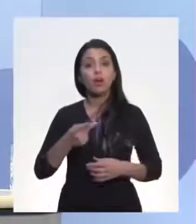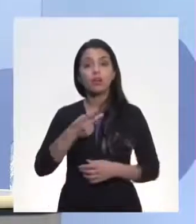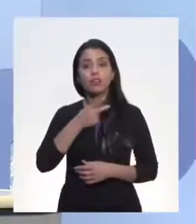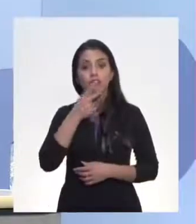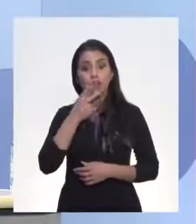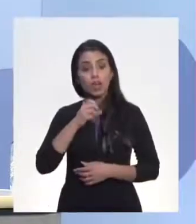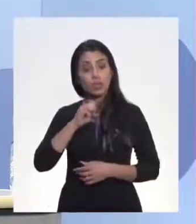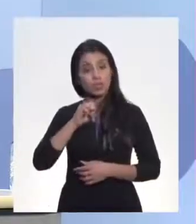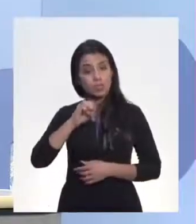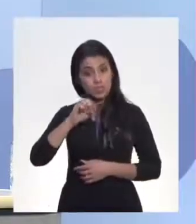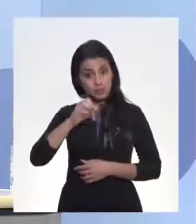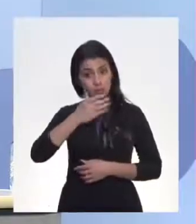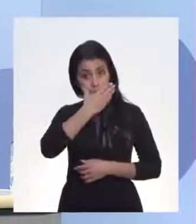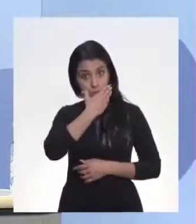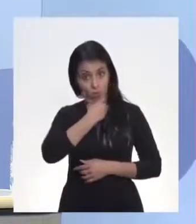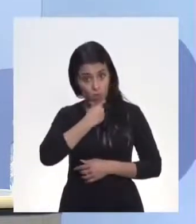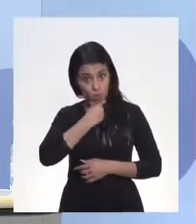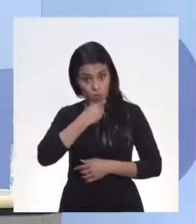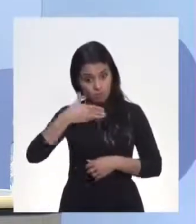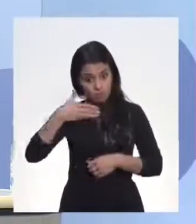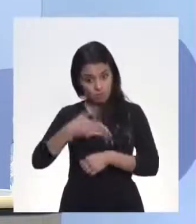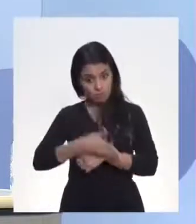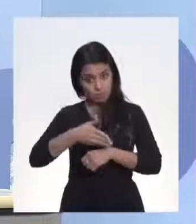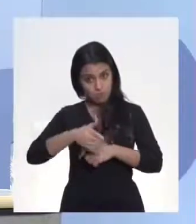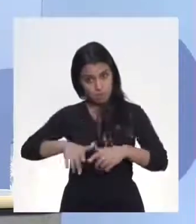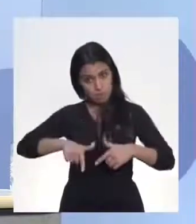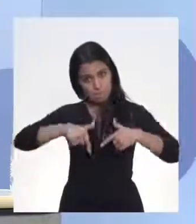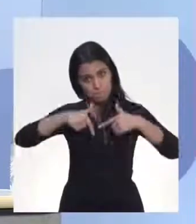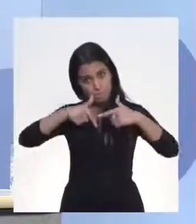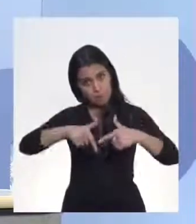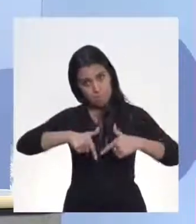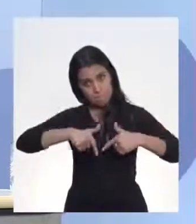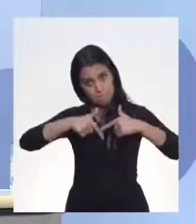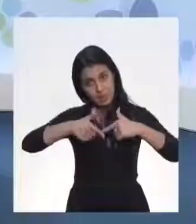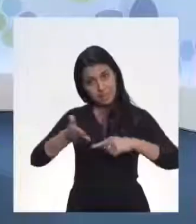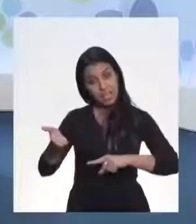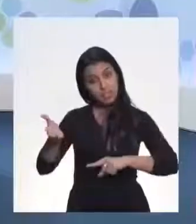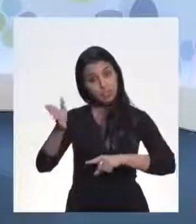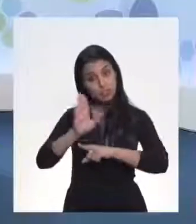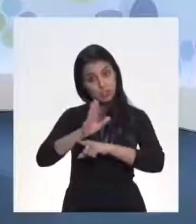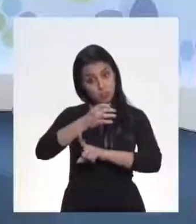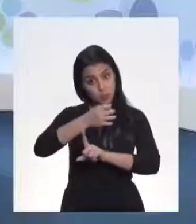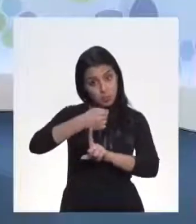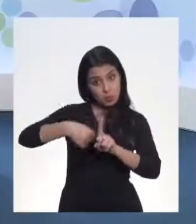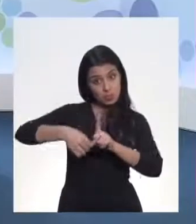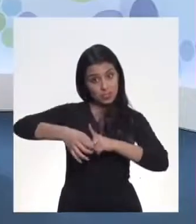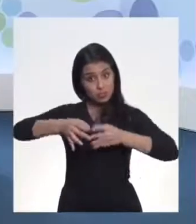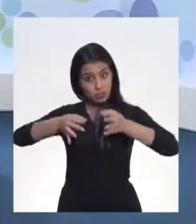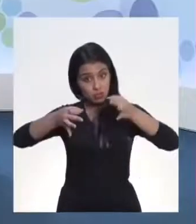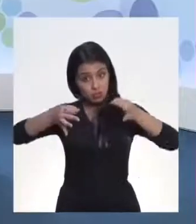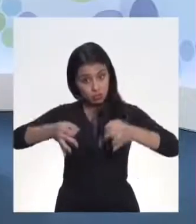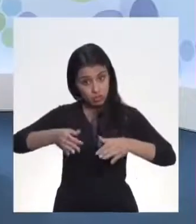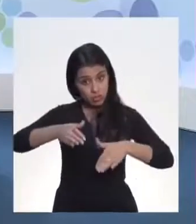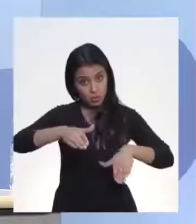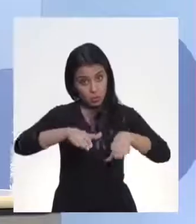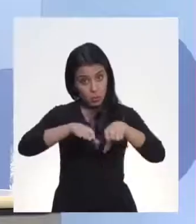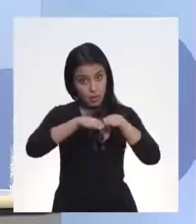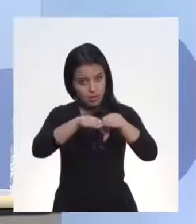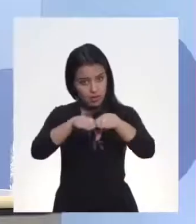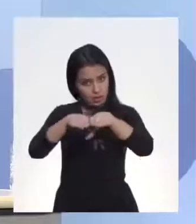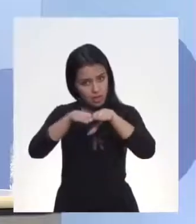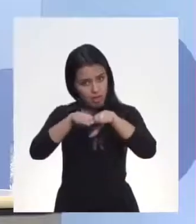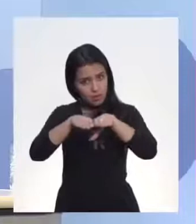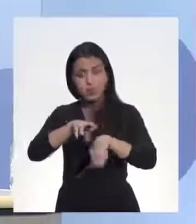de lutas, eles colaboram na construção de uma sociedade justa e igualitária, eu não estou